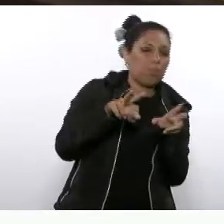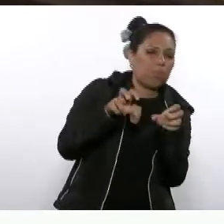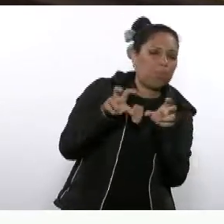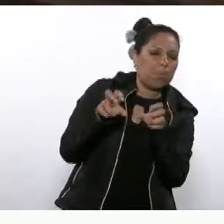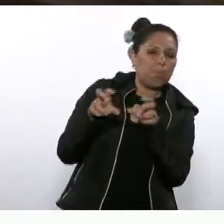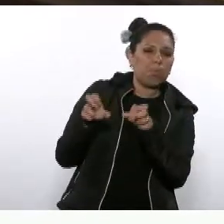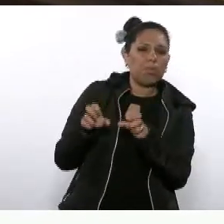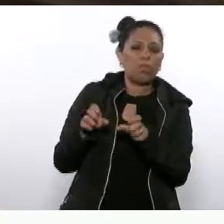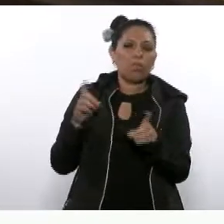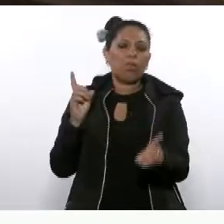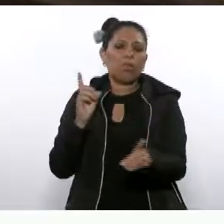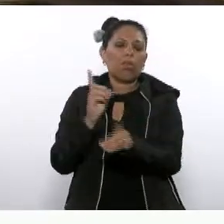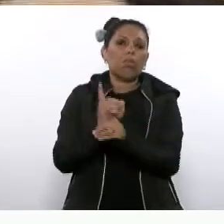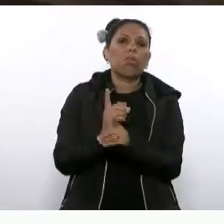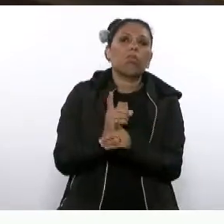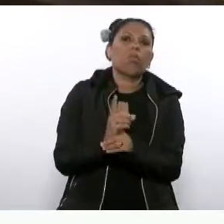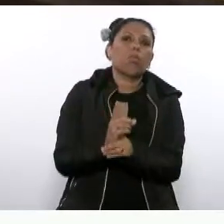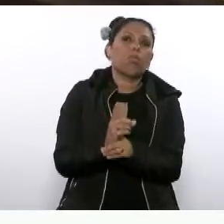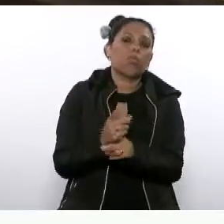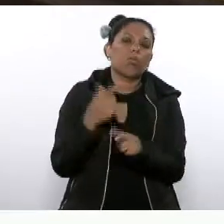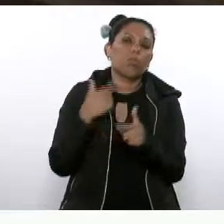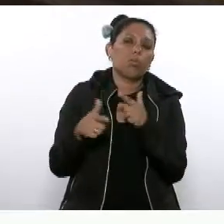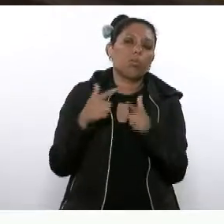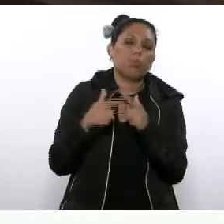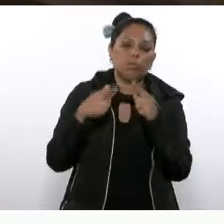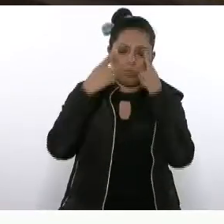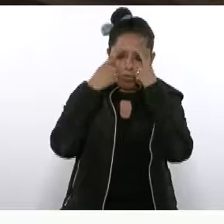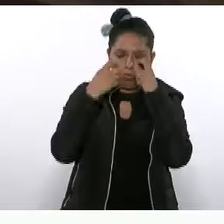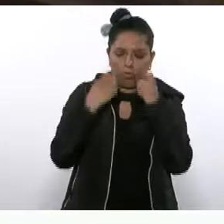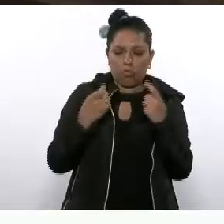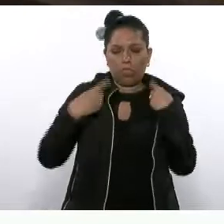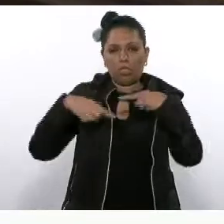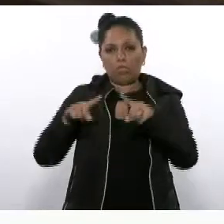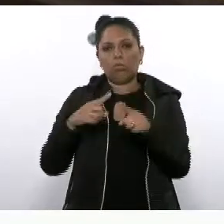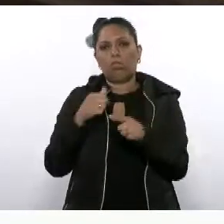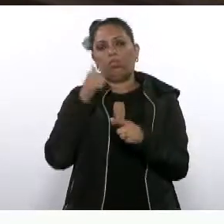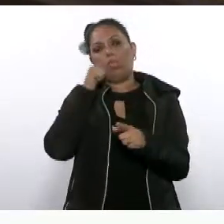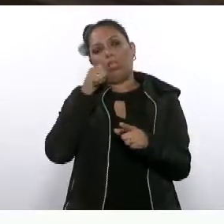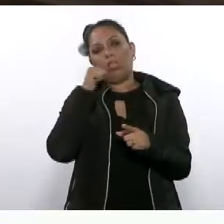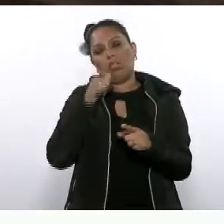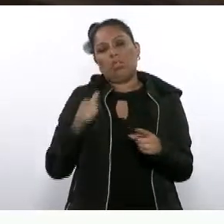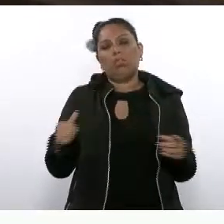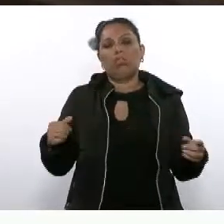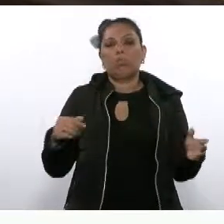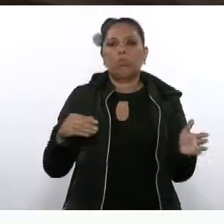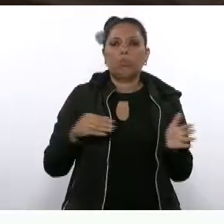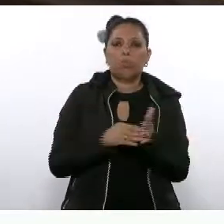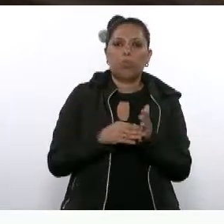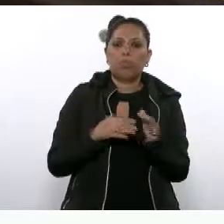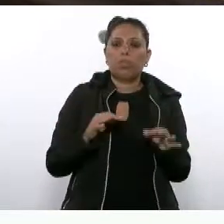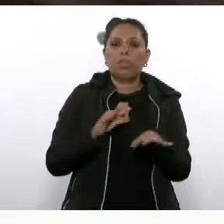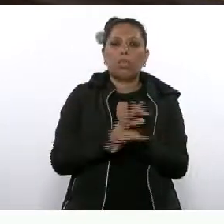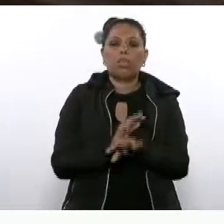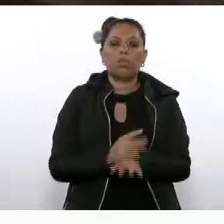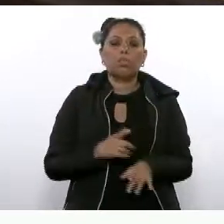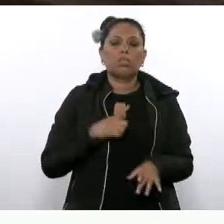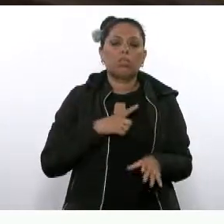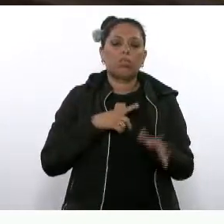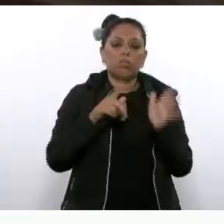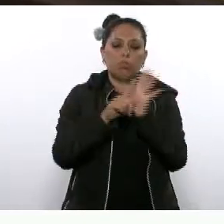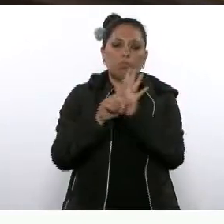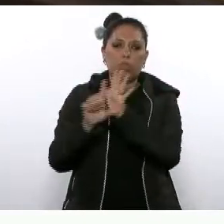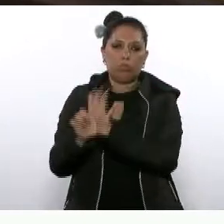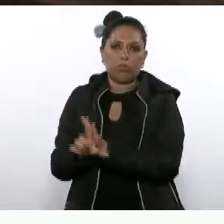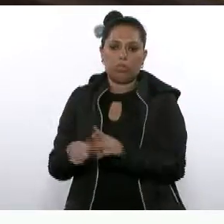diagnosticar e identificar a situação de violência contra a mulher. E, por último, né, um projeto de